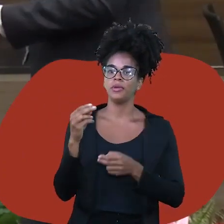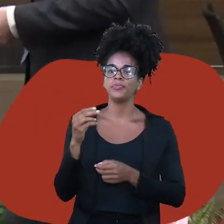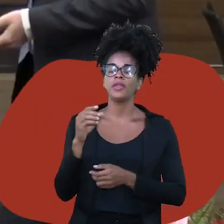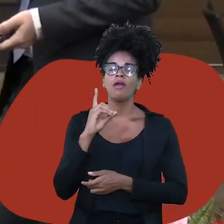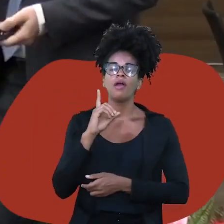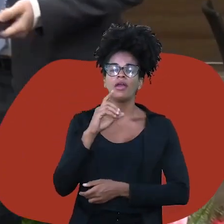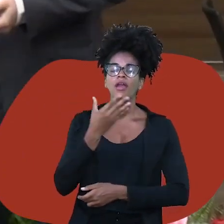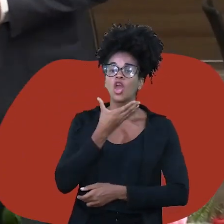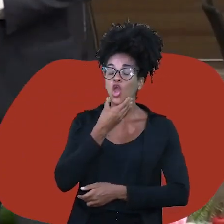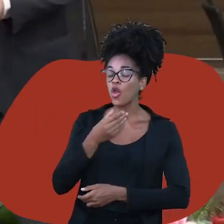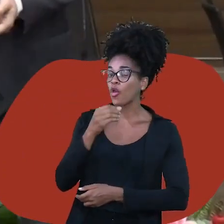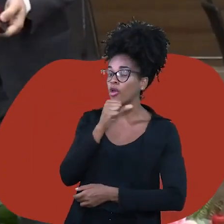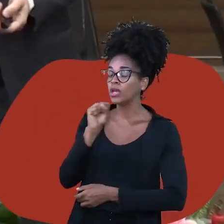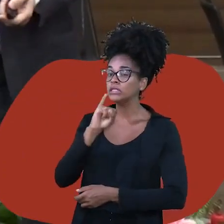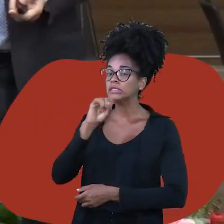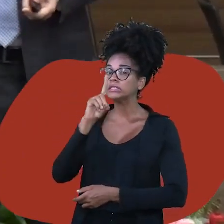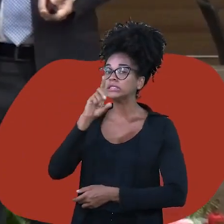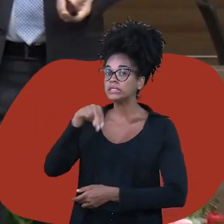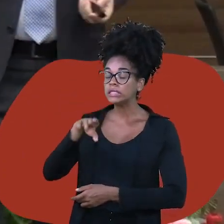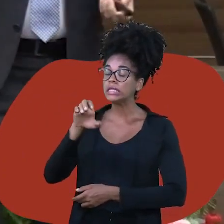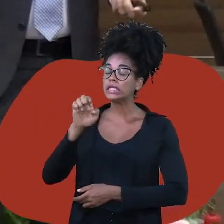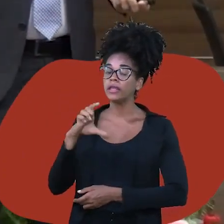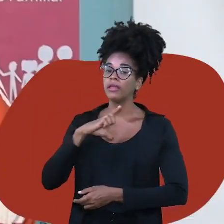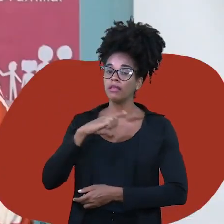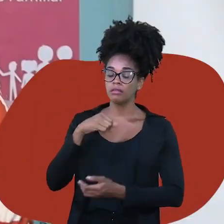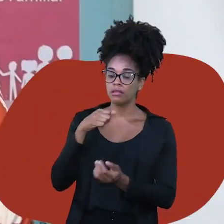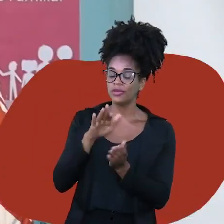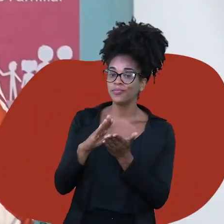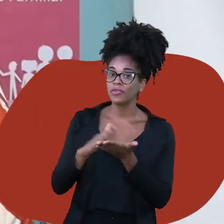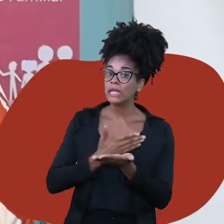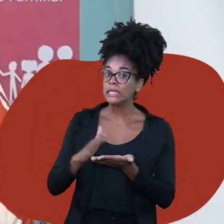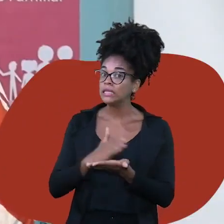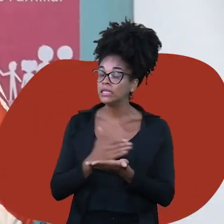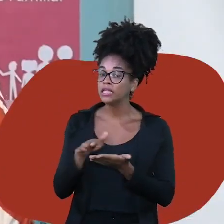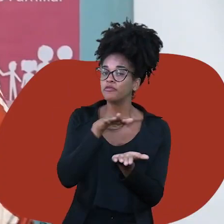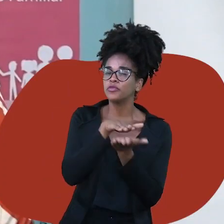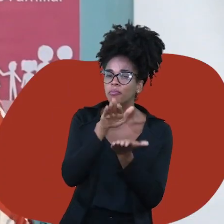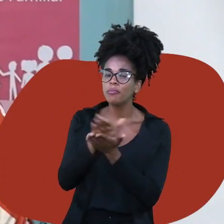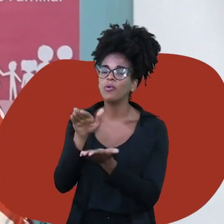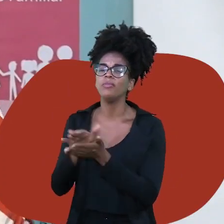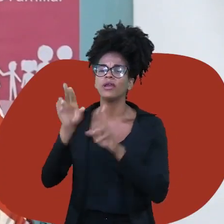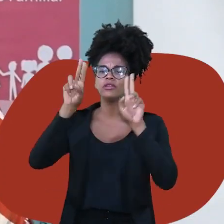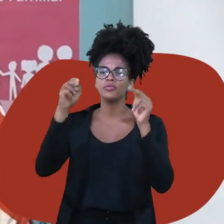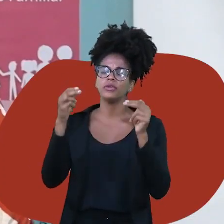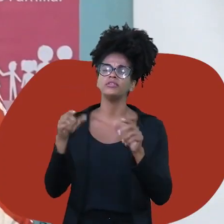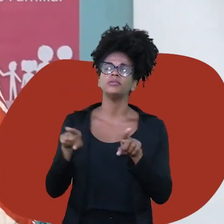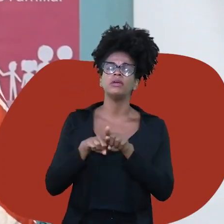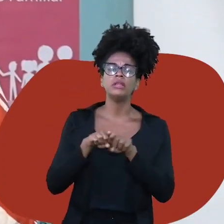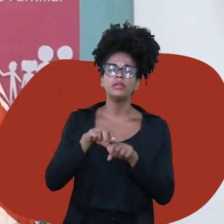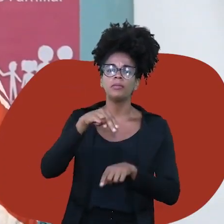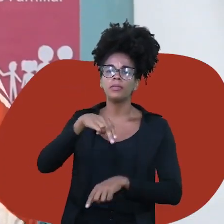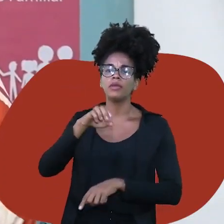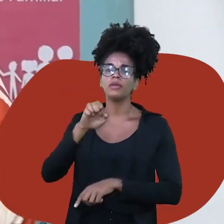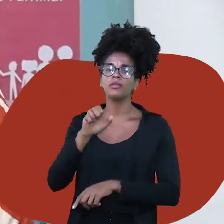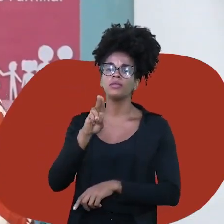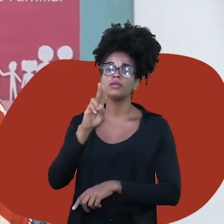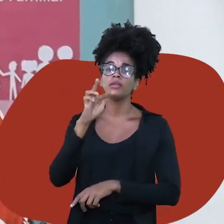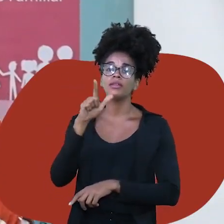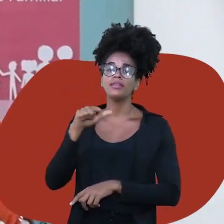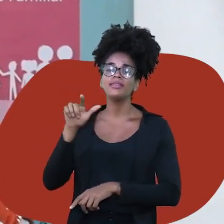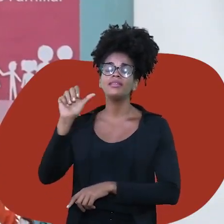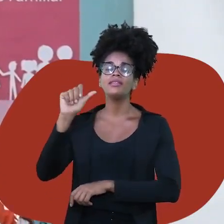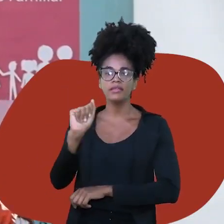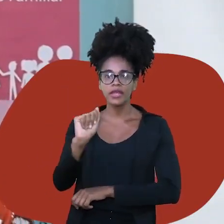que é coordenador do CAU Infância do Ministério Público do Tocantins, que tem livros publicados no assunto e realmente é uma referência nacional. E